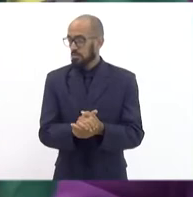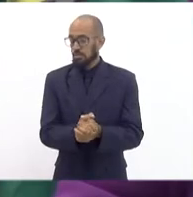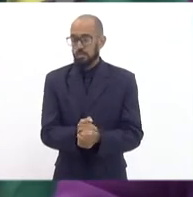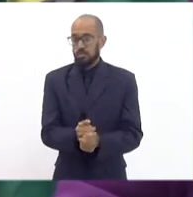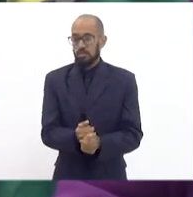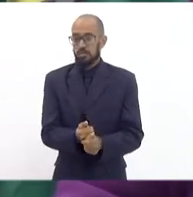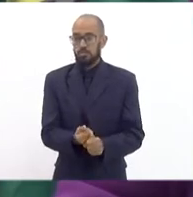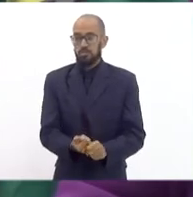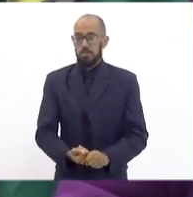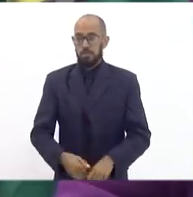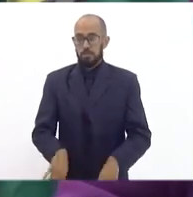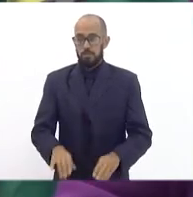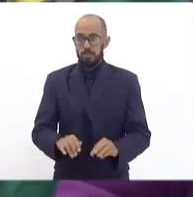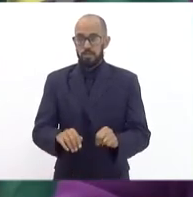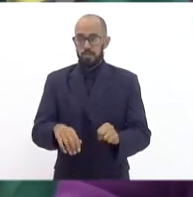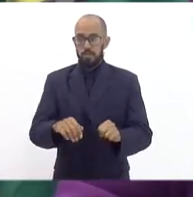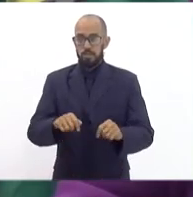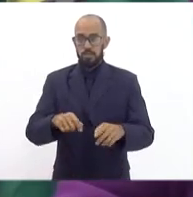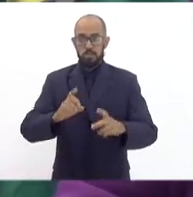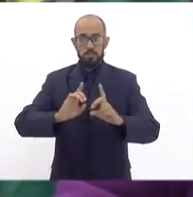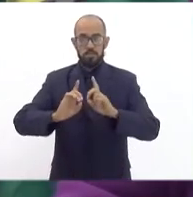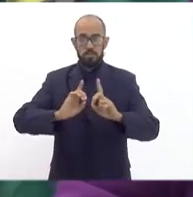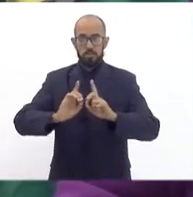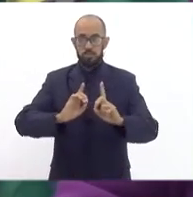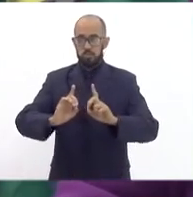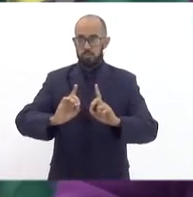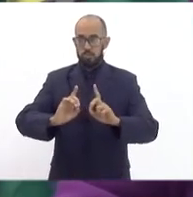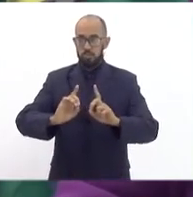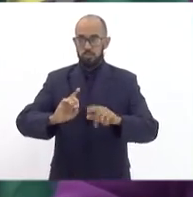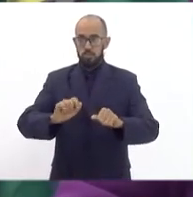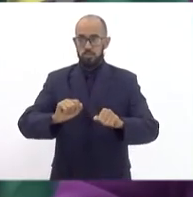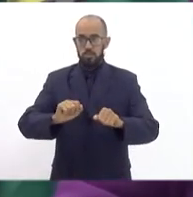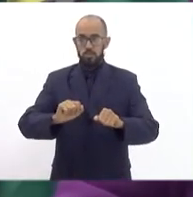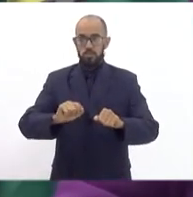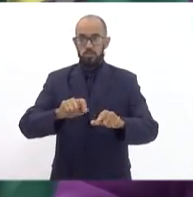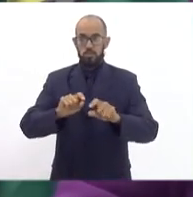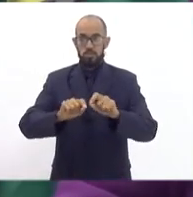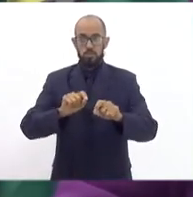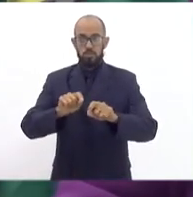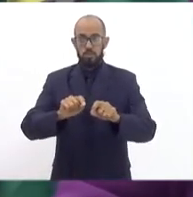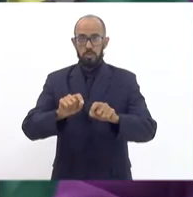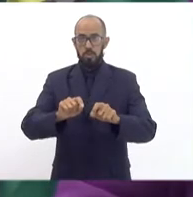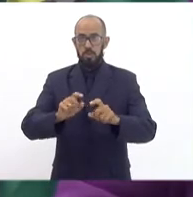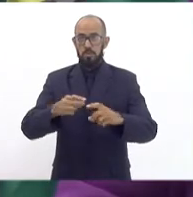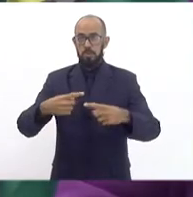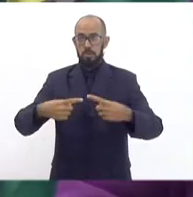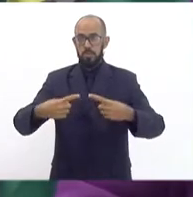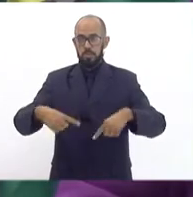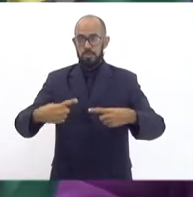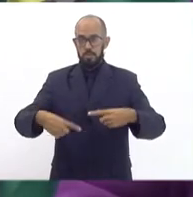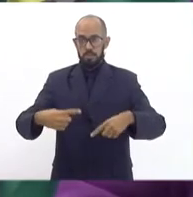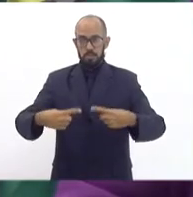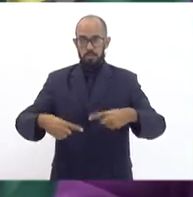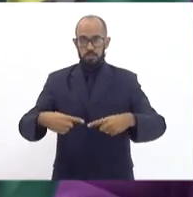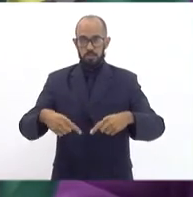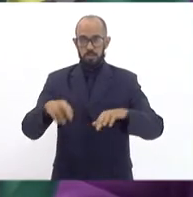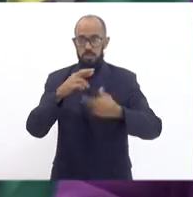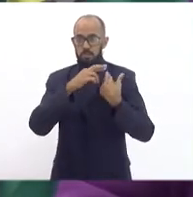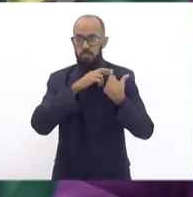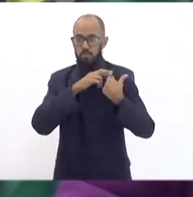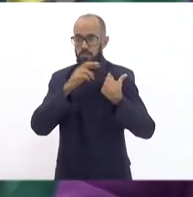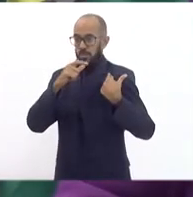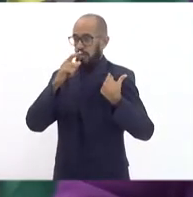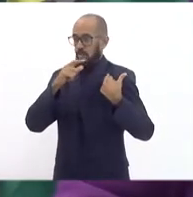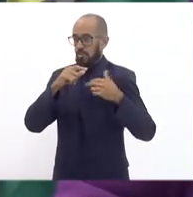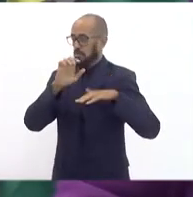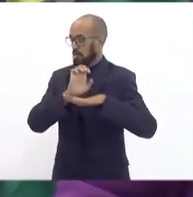ausência da discussão sobre política pública, porque a política de transporte é de responsabilidade do Estado. Não